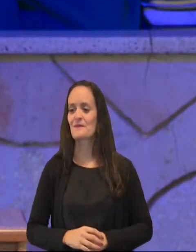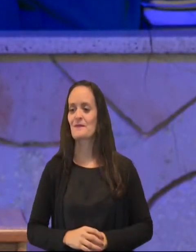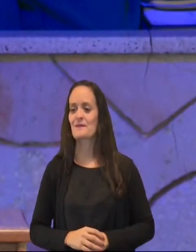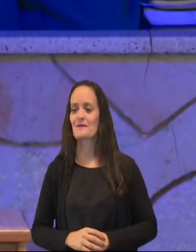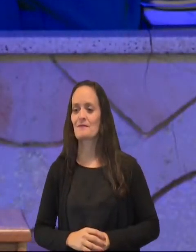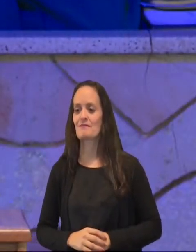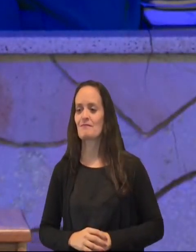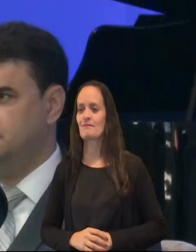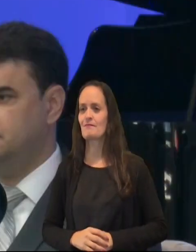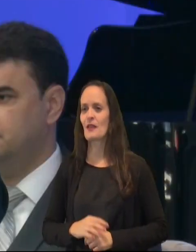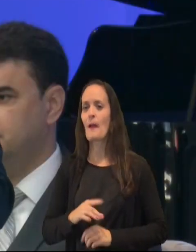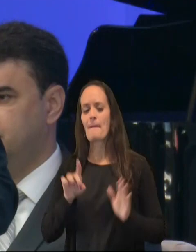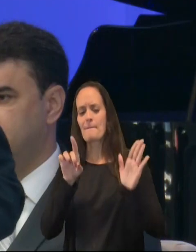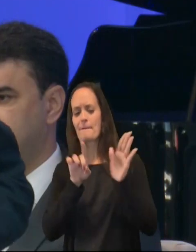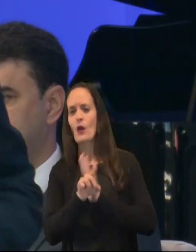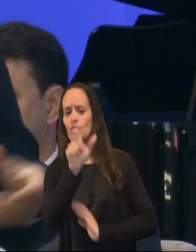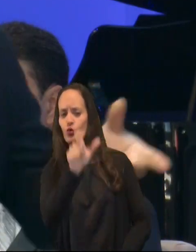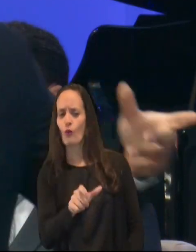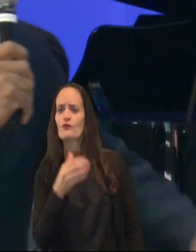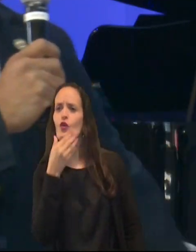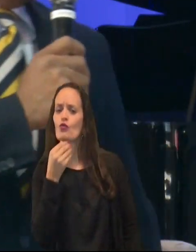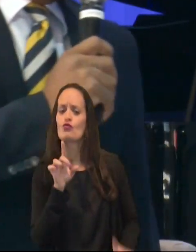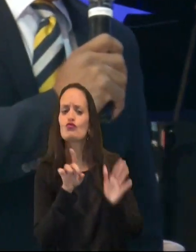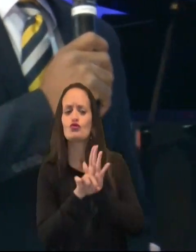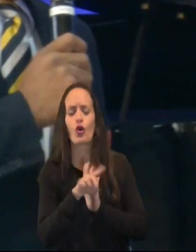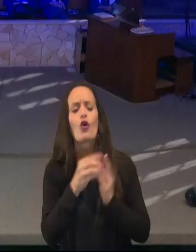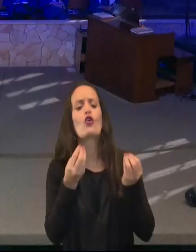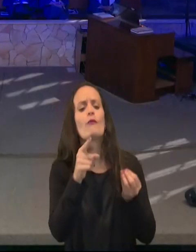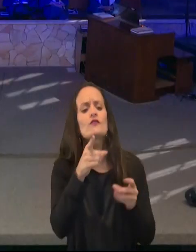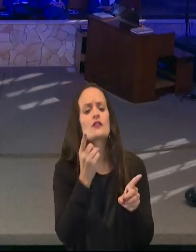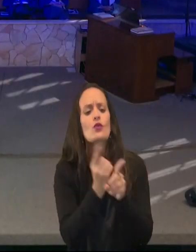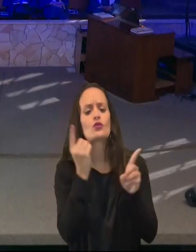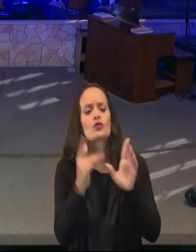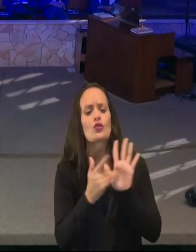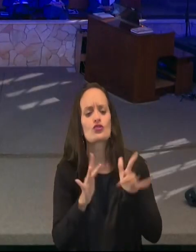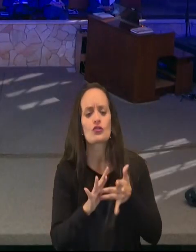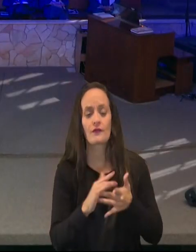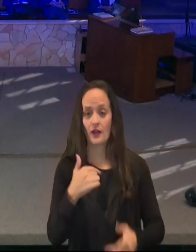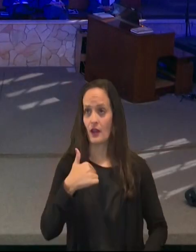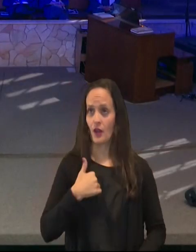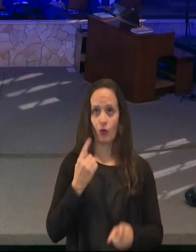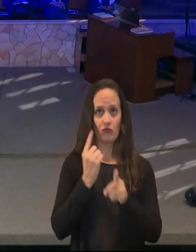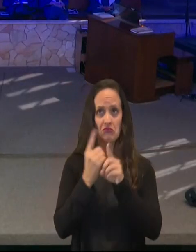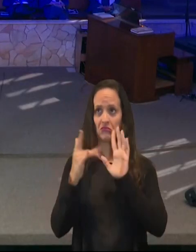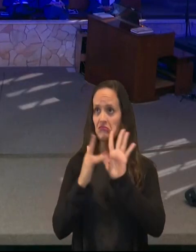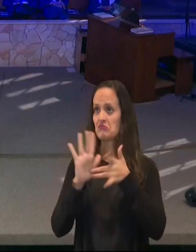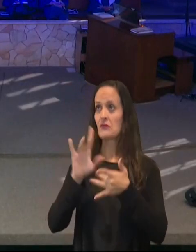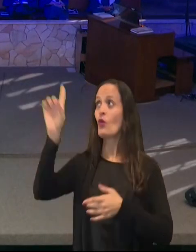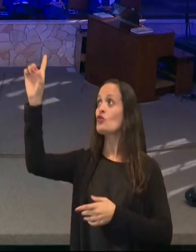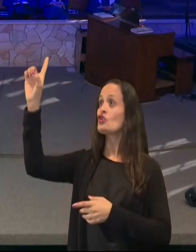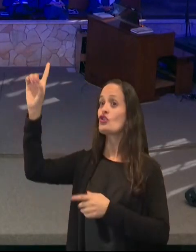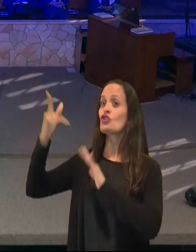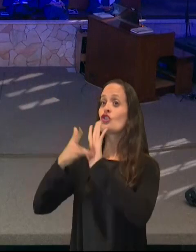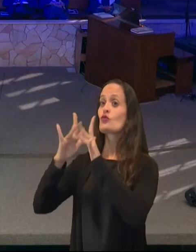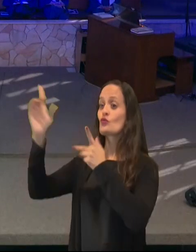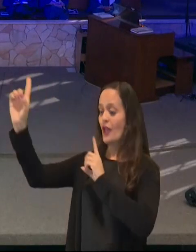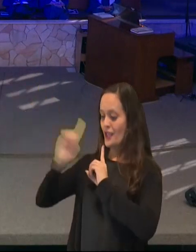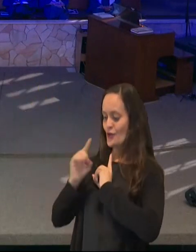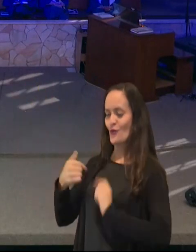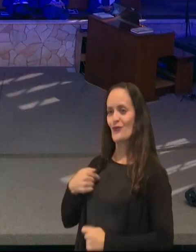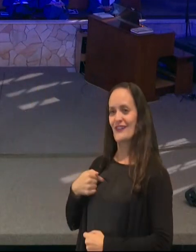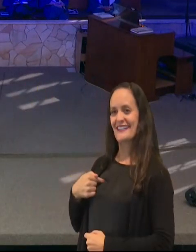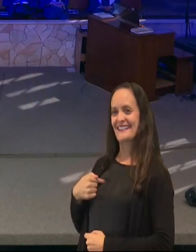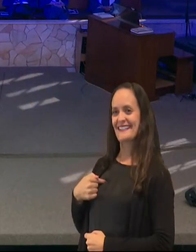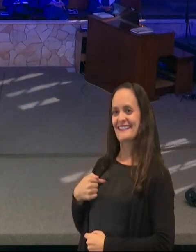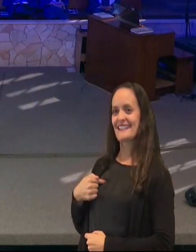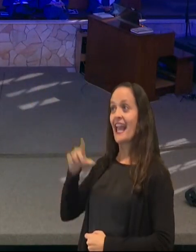Perguntaram a um jovem, pastor Neander: jovem, como é que você encontrou Jesus? Ele disse: eu não encontrei Jesus, não, Jesus me encontrou. Porque Ele que